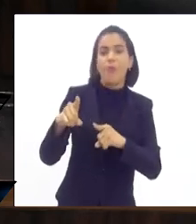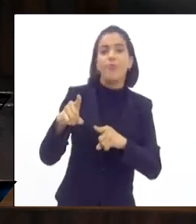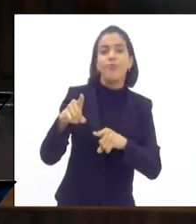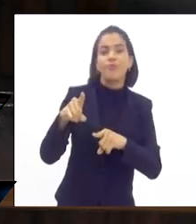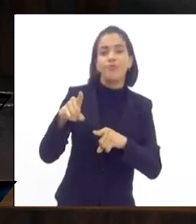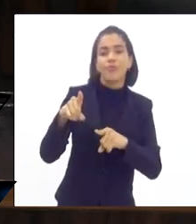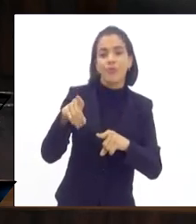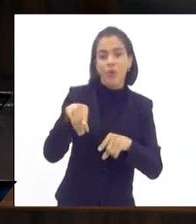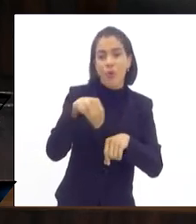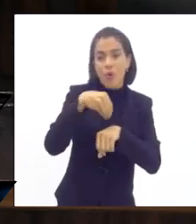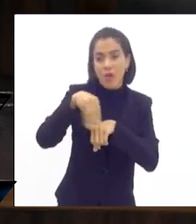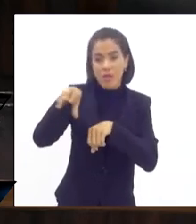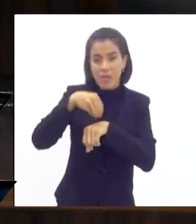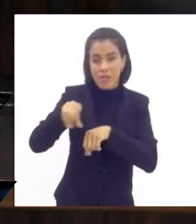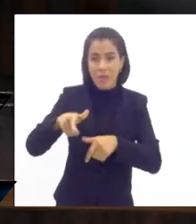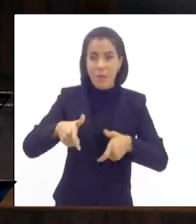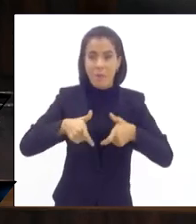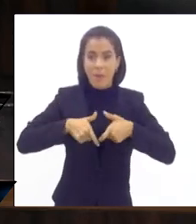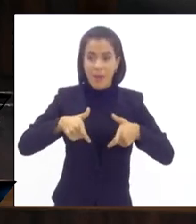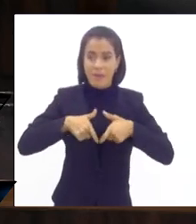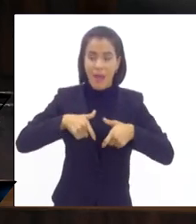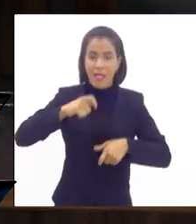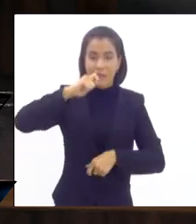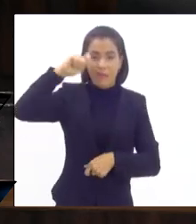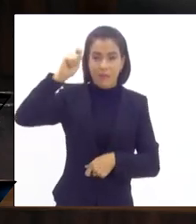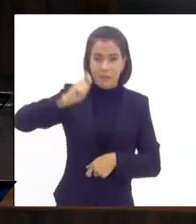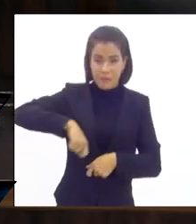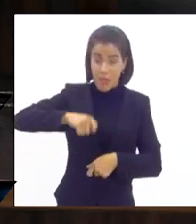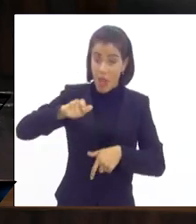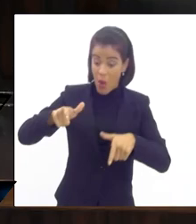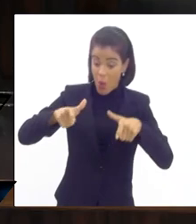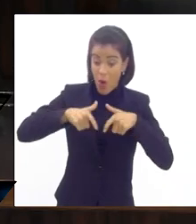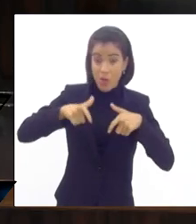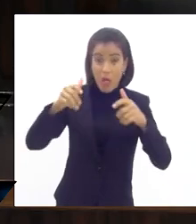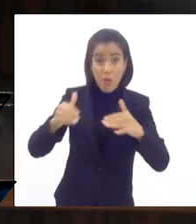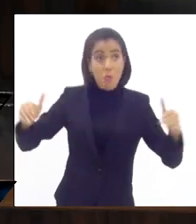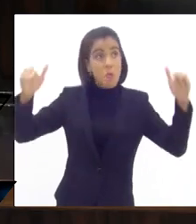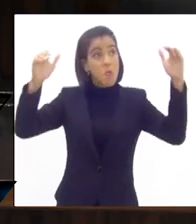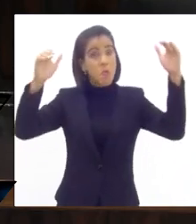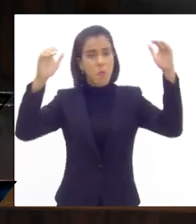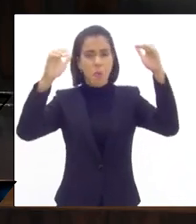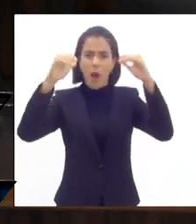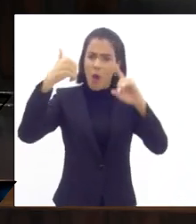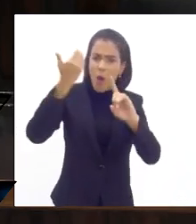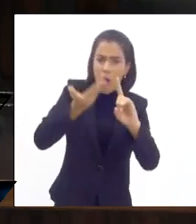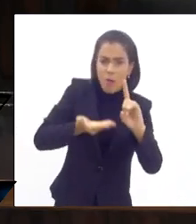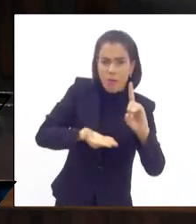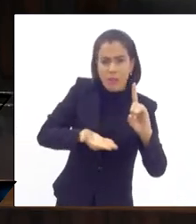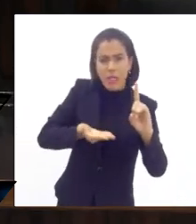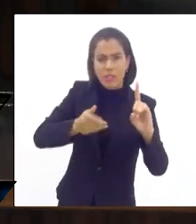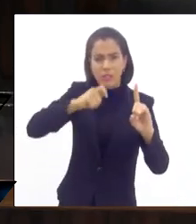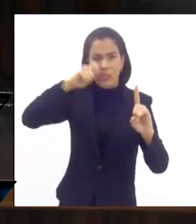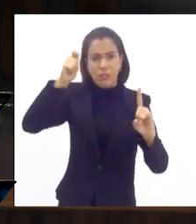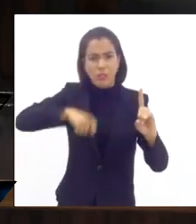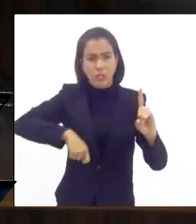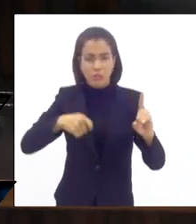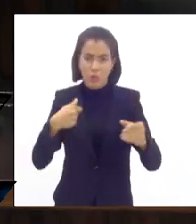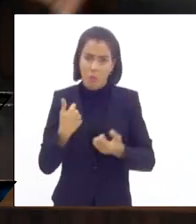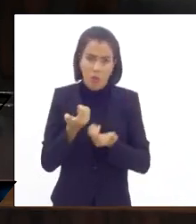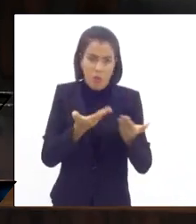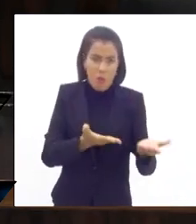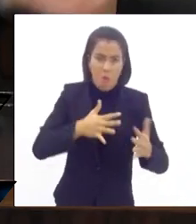de medalha Tiradentes uma honraria que é a maior honraria do Estado do Rio de Janeiro não pode ser concedida